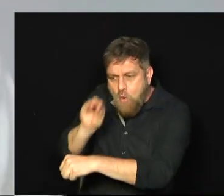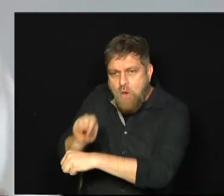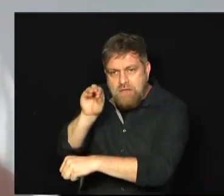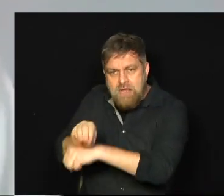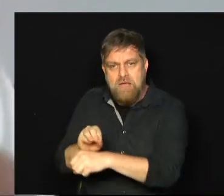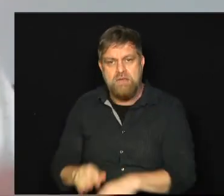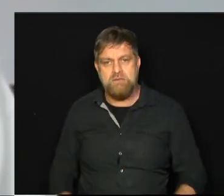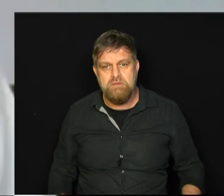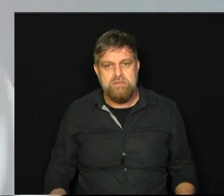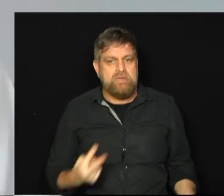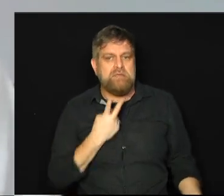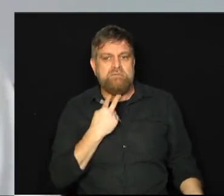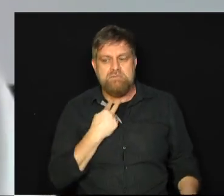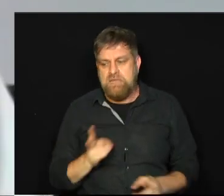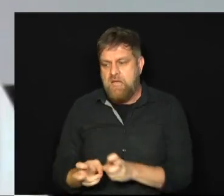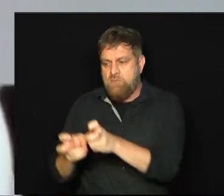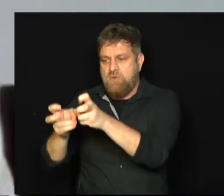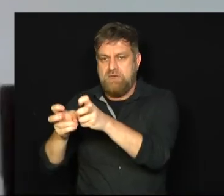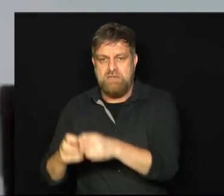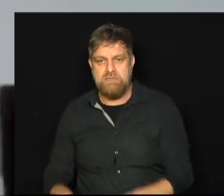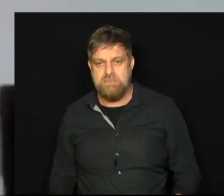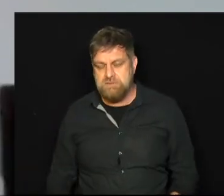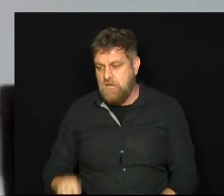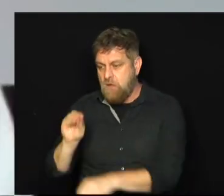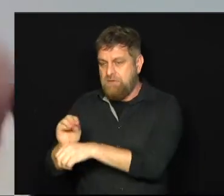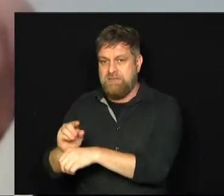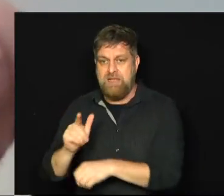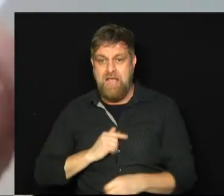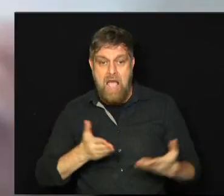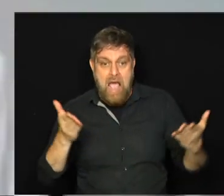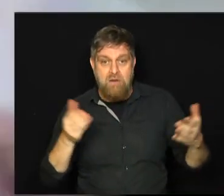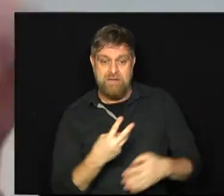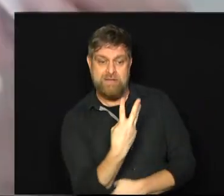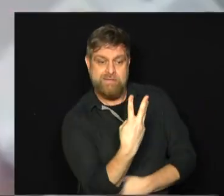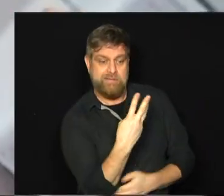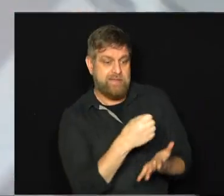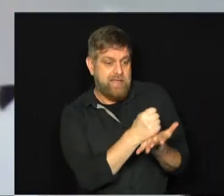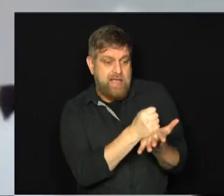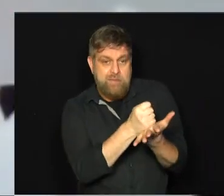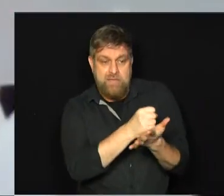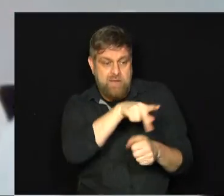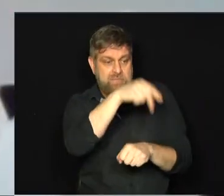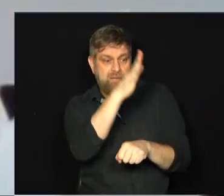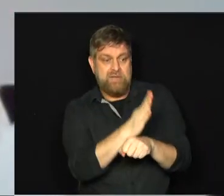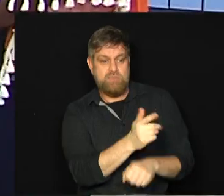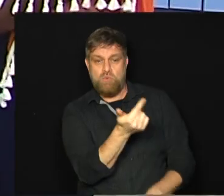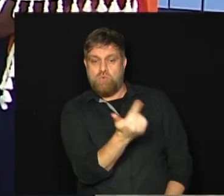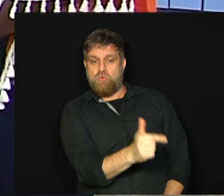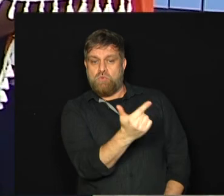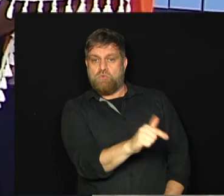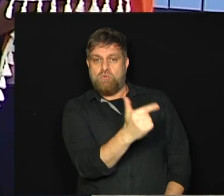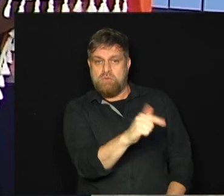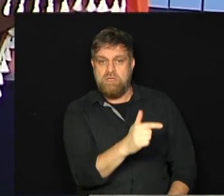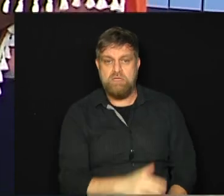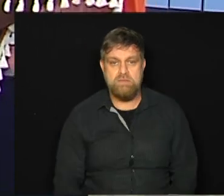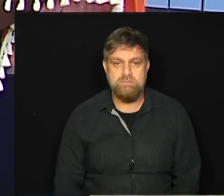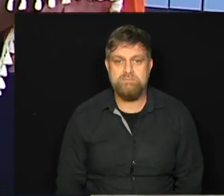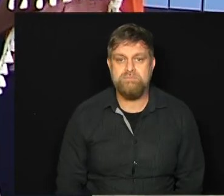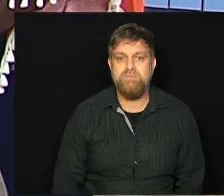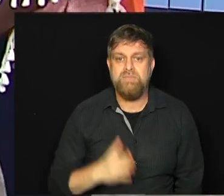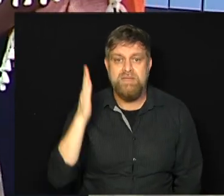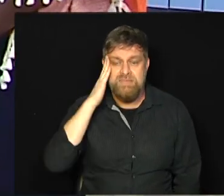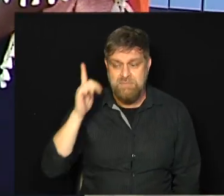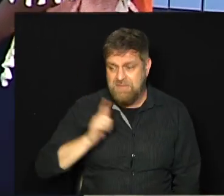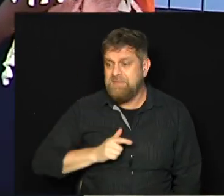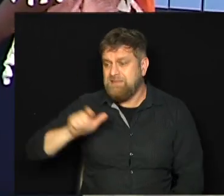não posso tratar de um câncer quando eu tenho só agora 3 remédios que não tem no Brasil. E com a demanda crescente, né,